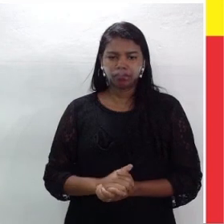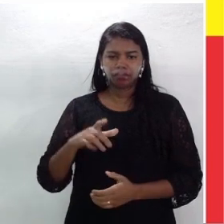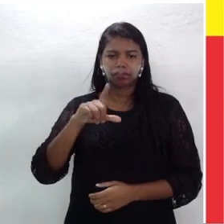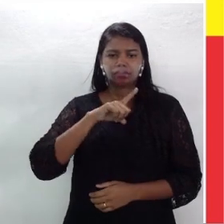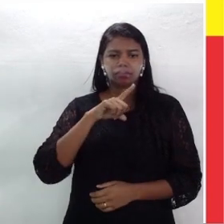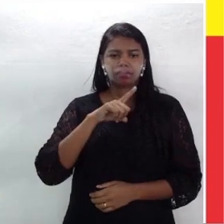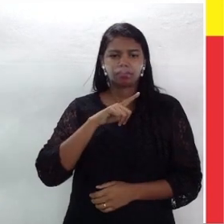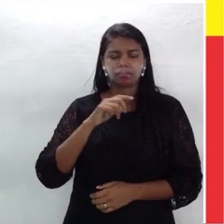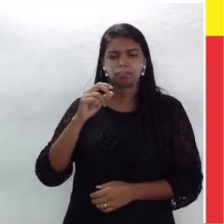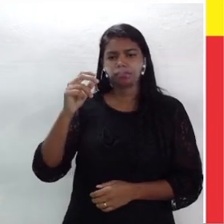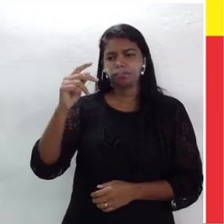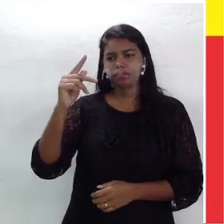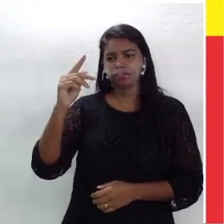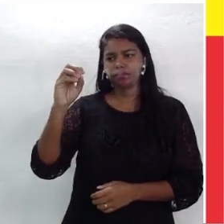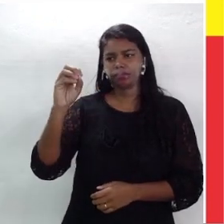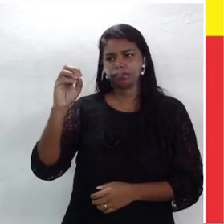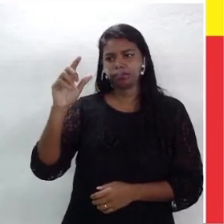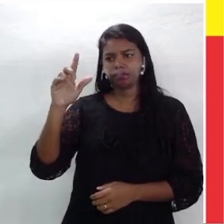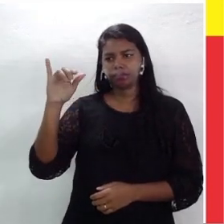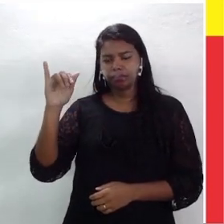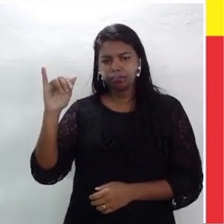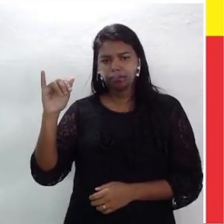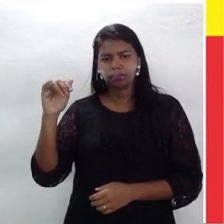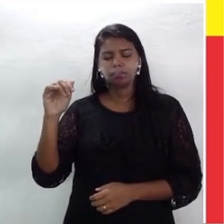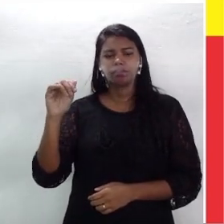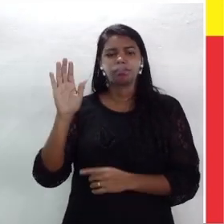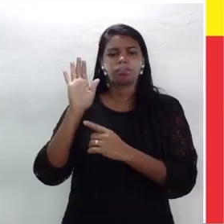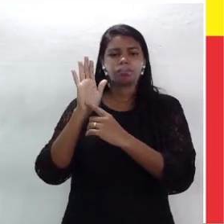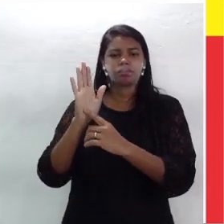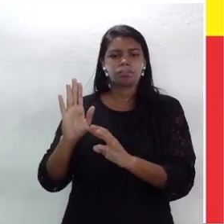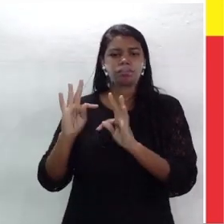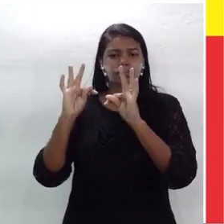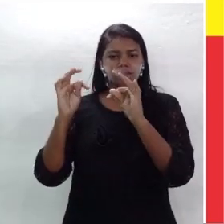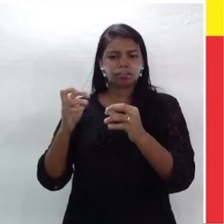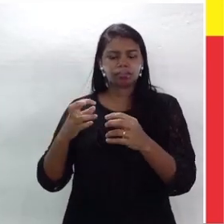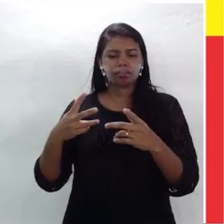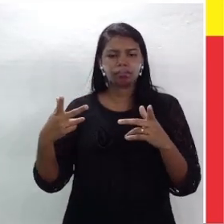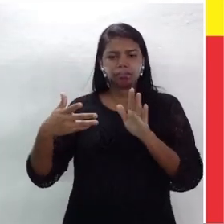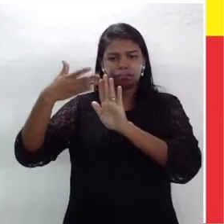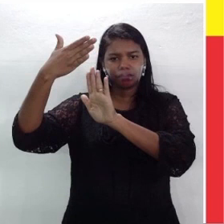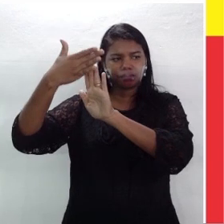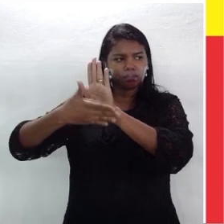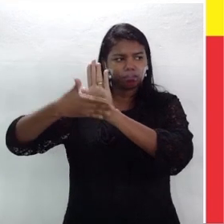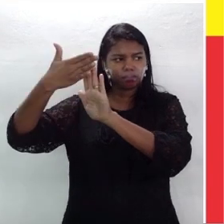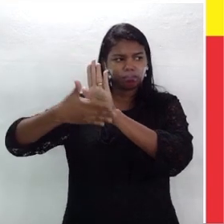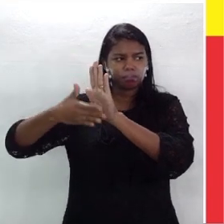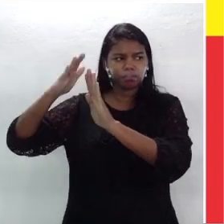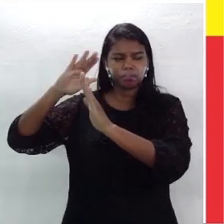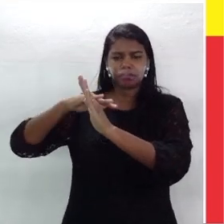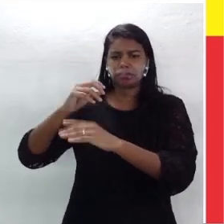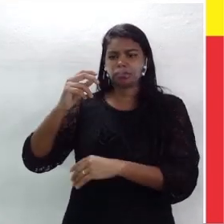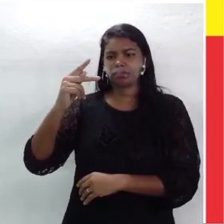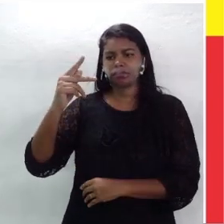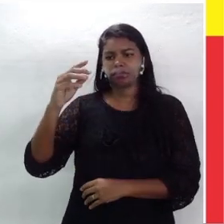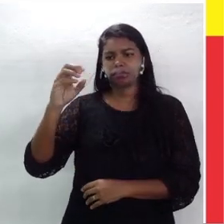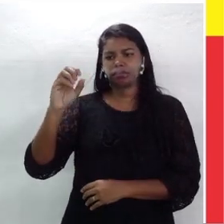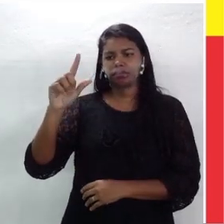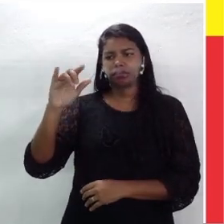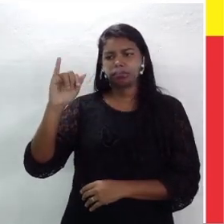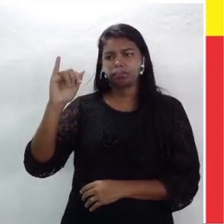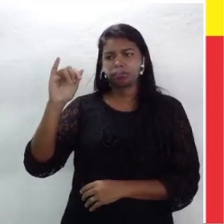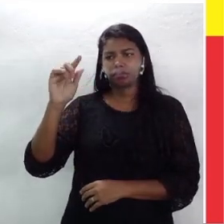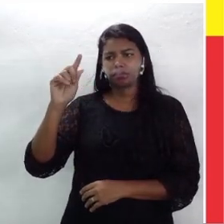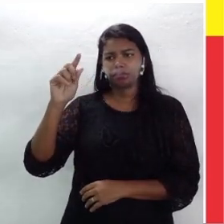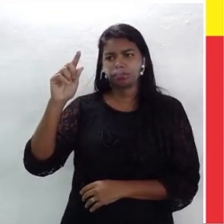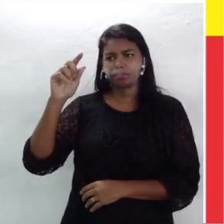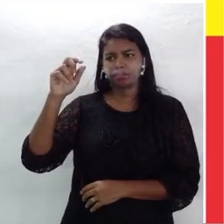Existem poliedros regulares, que quando todas as suas faces são polígonos regulares, congruentes,